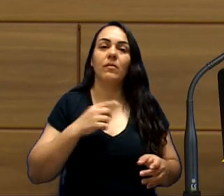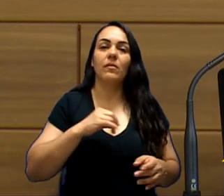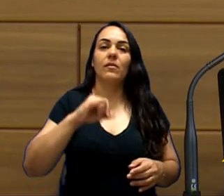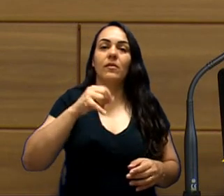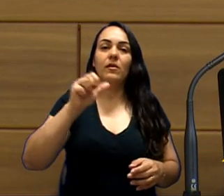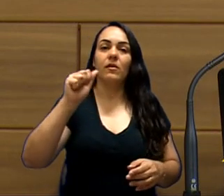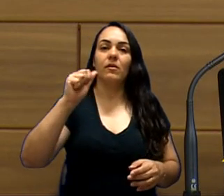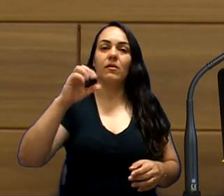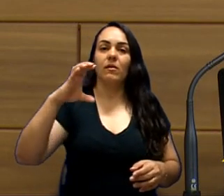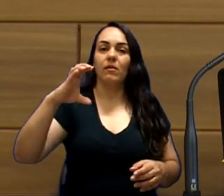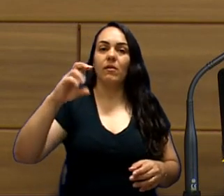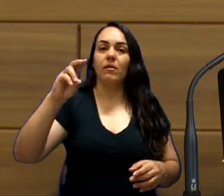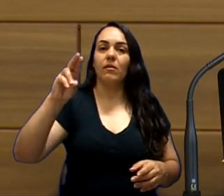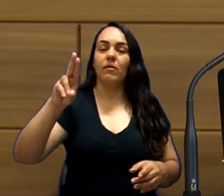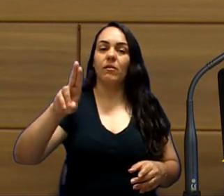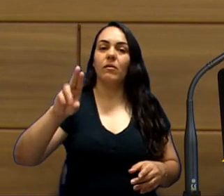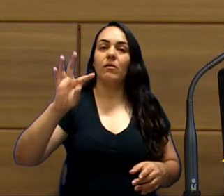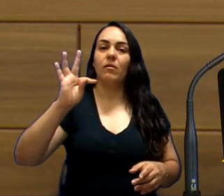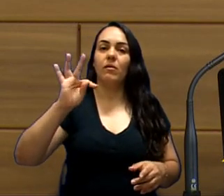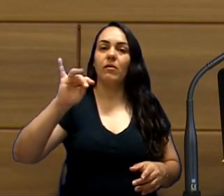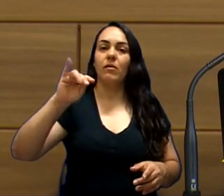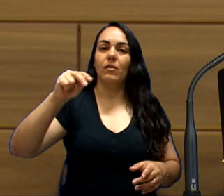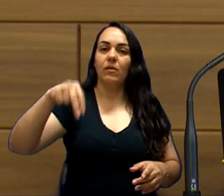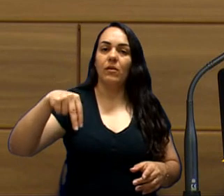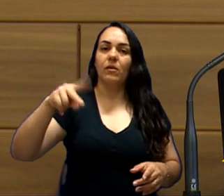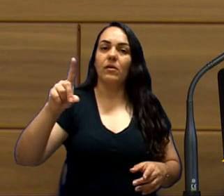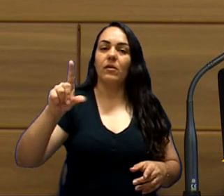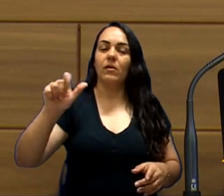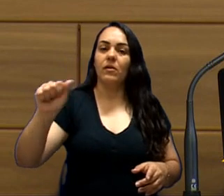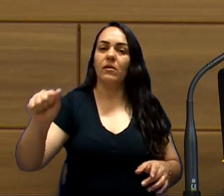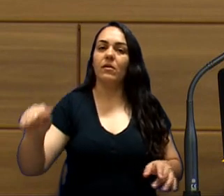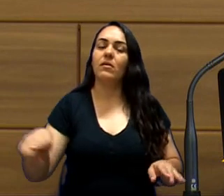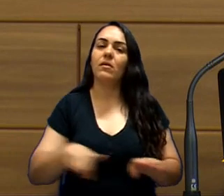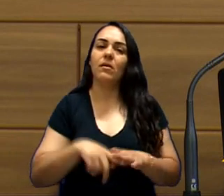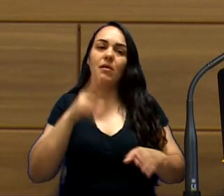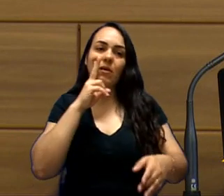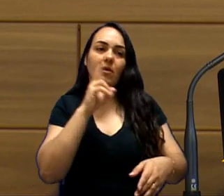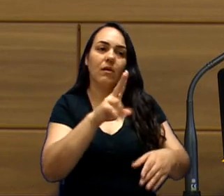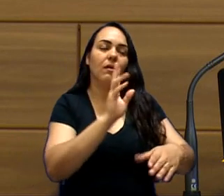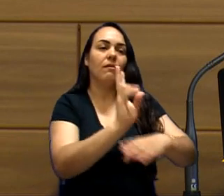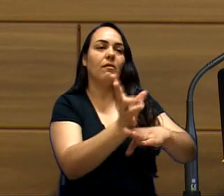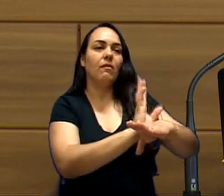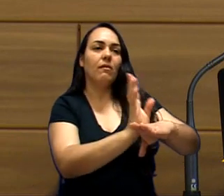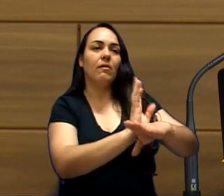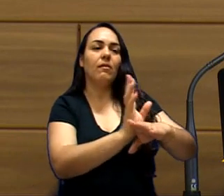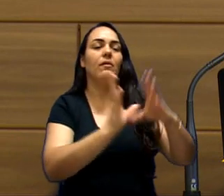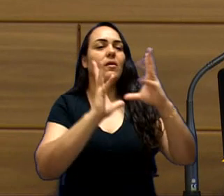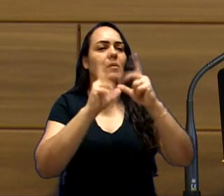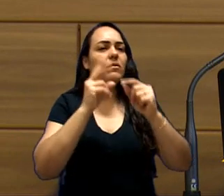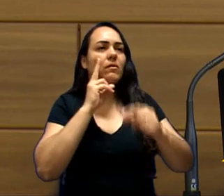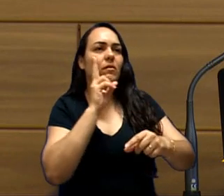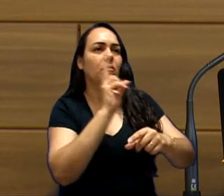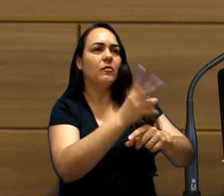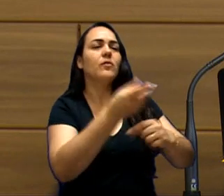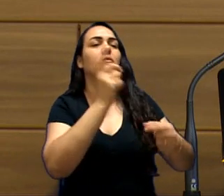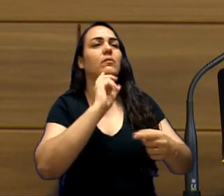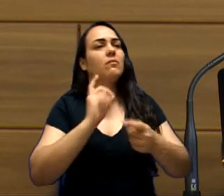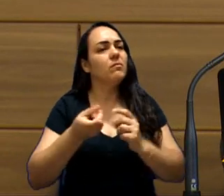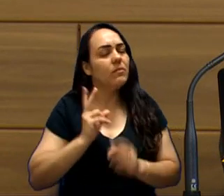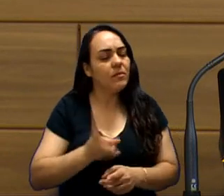Jacutinga, e a pessoa diz, acompanhamos pela TV Legislativa todas as